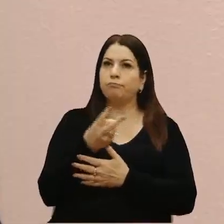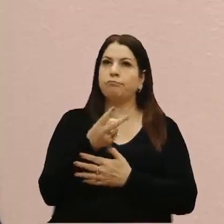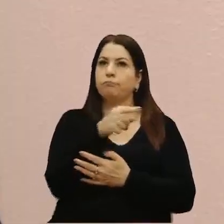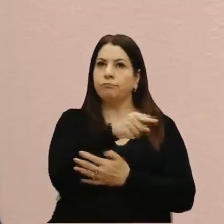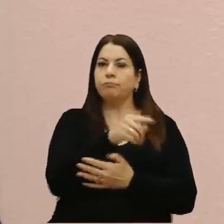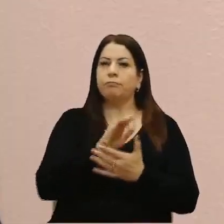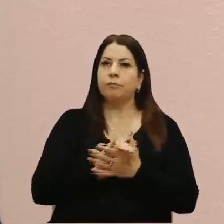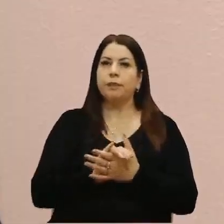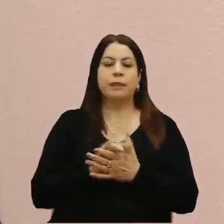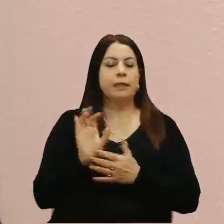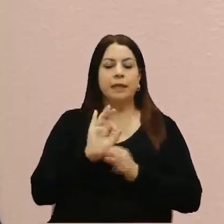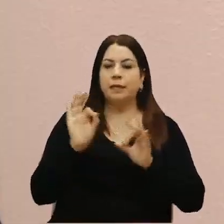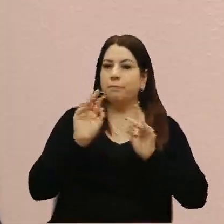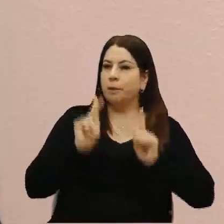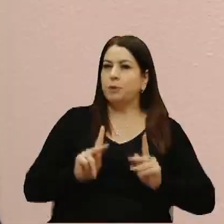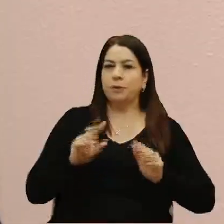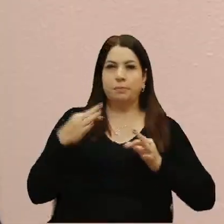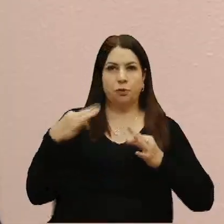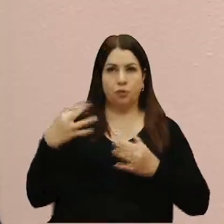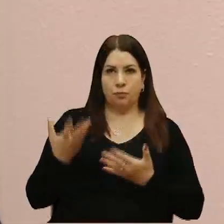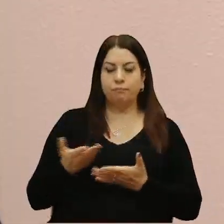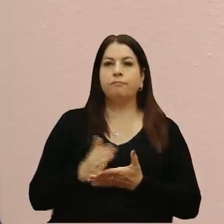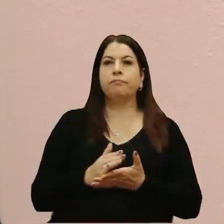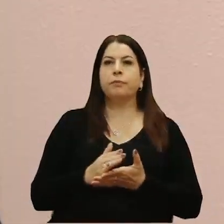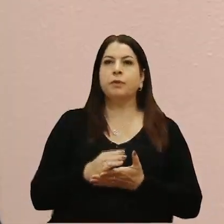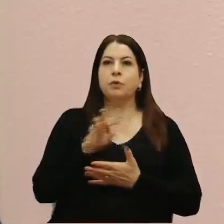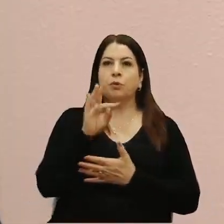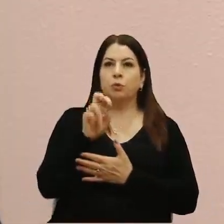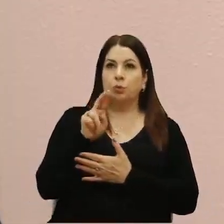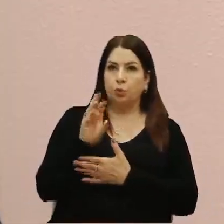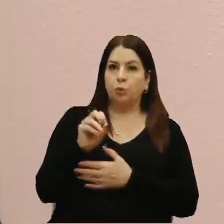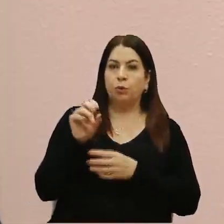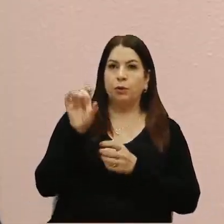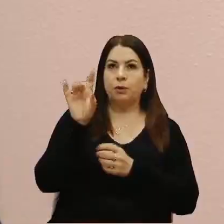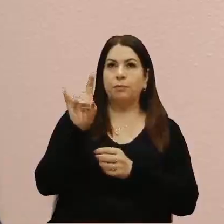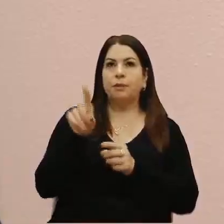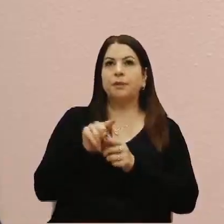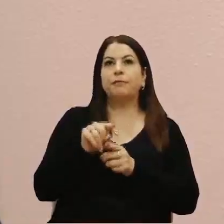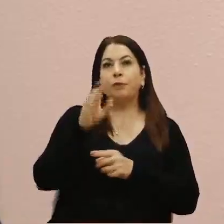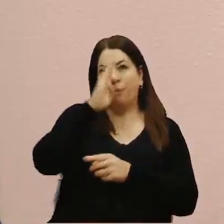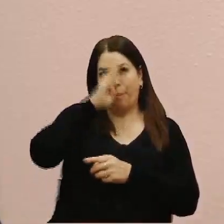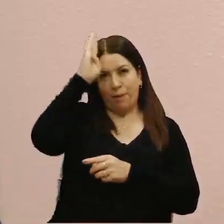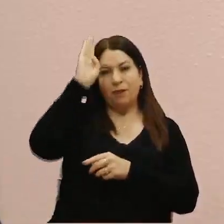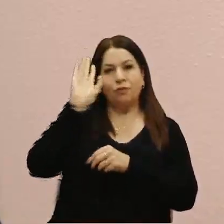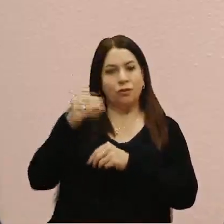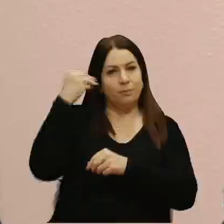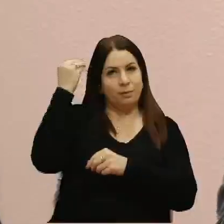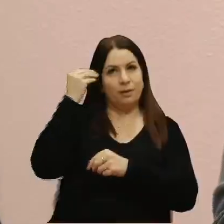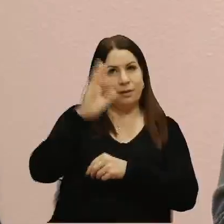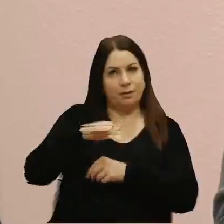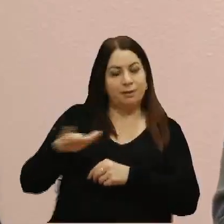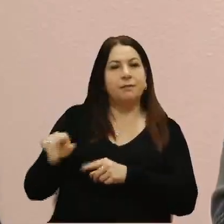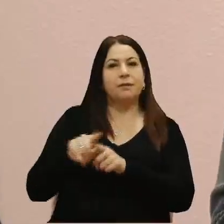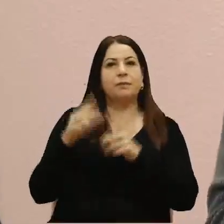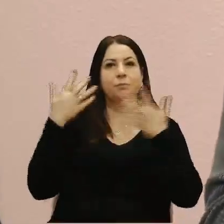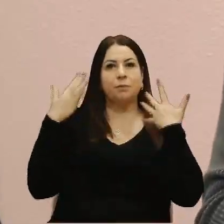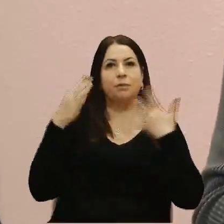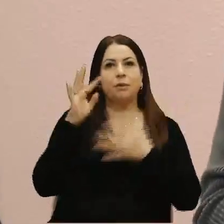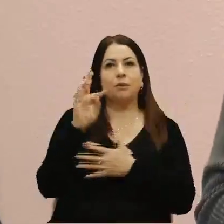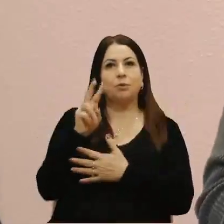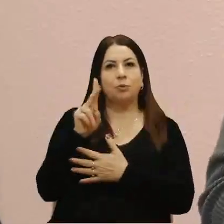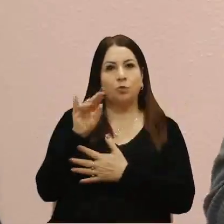eles, ninguém se feriu. E o Túlio, em especial, foi bombeiro mirim. Então, desde já, também parabenizar o